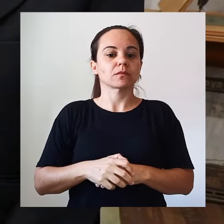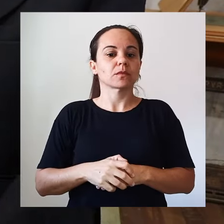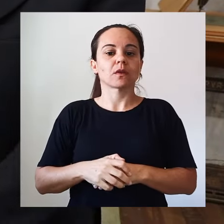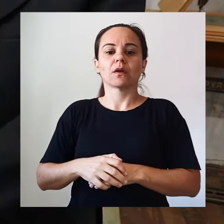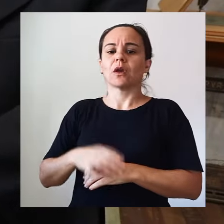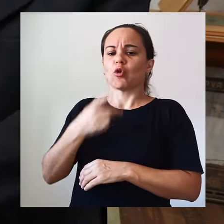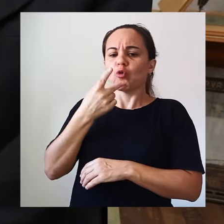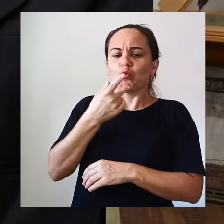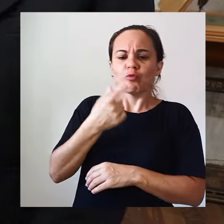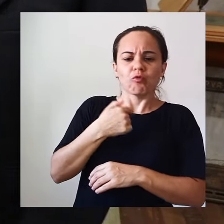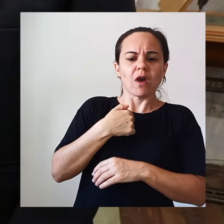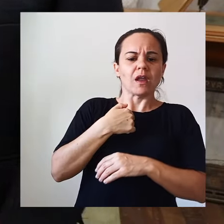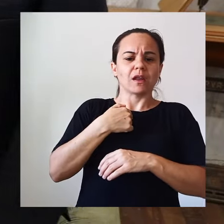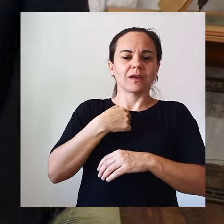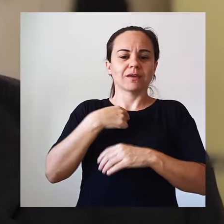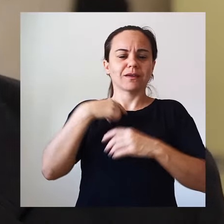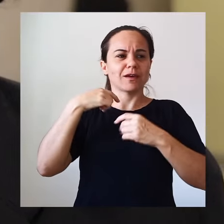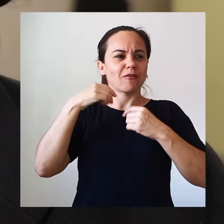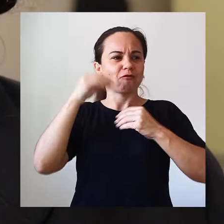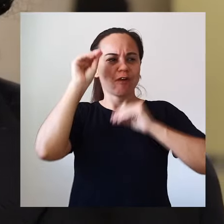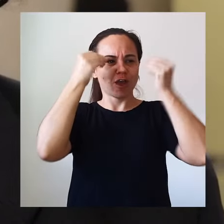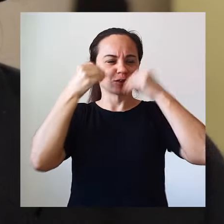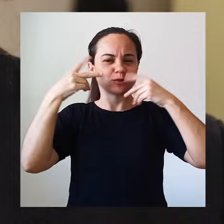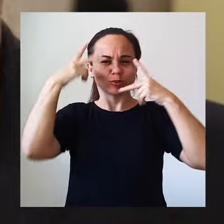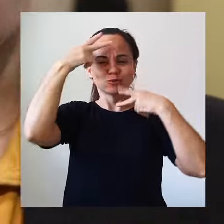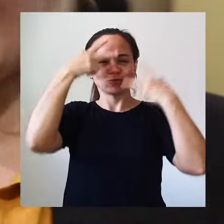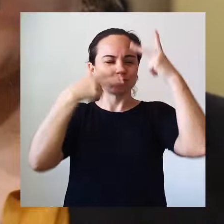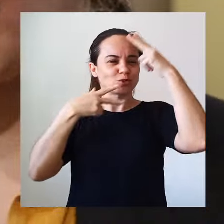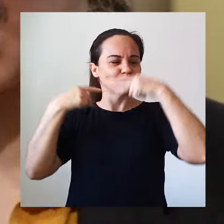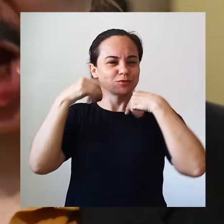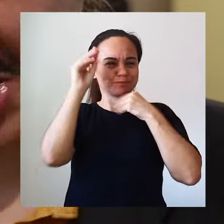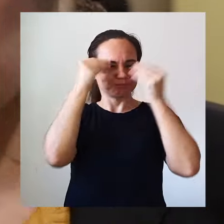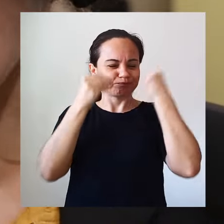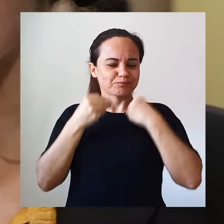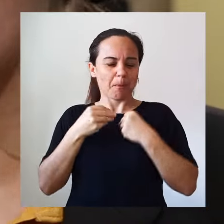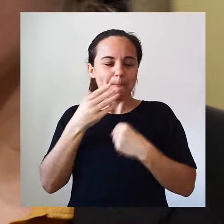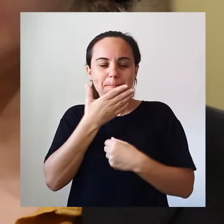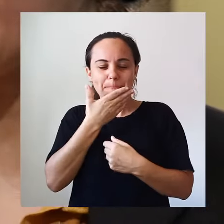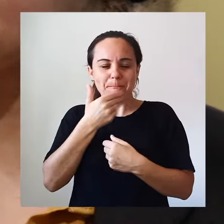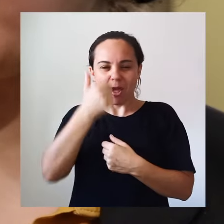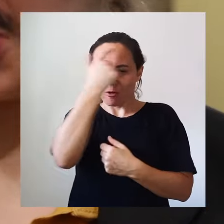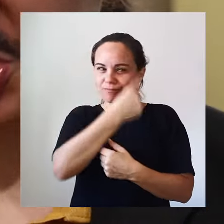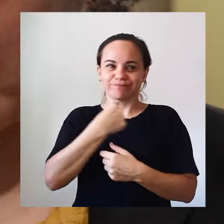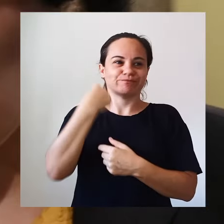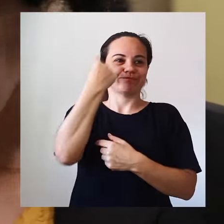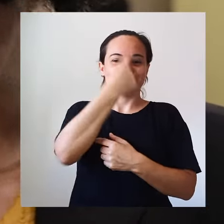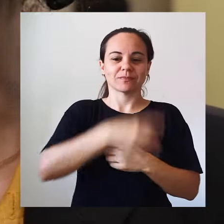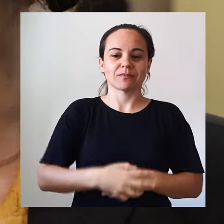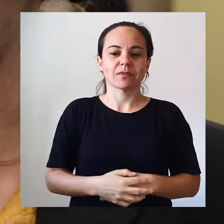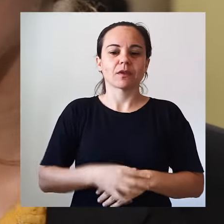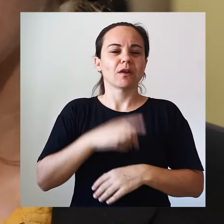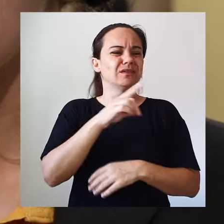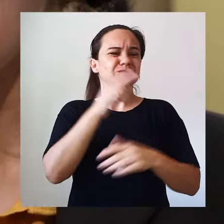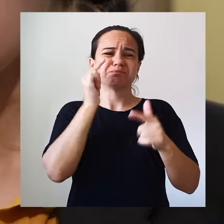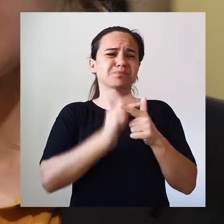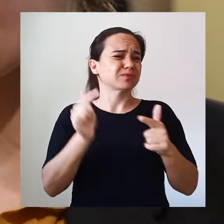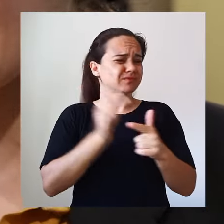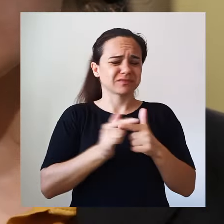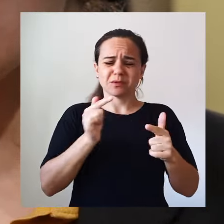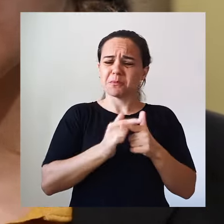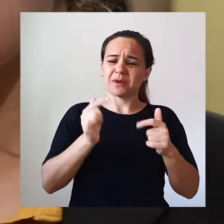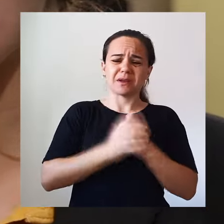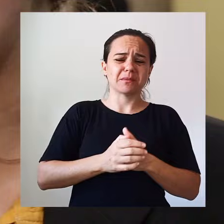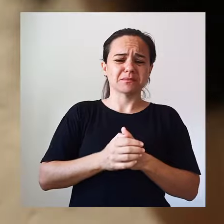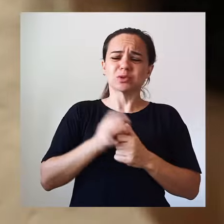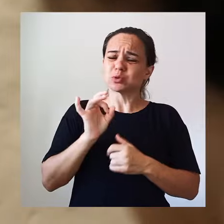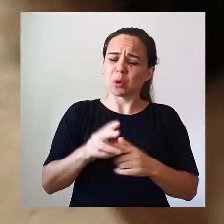fazer uma plástica pra melhorar a cara. Pia, olha, tu é só desgosto na vida da gente, só desgosto. Mas